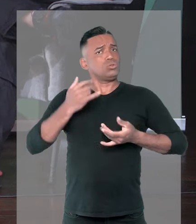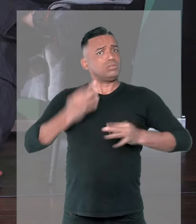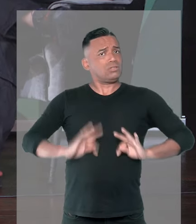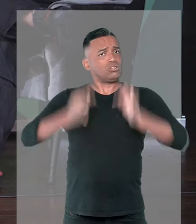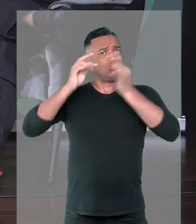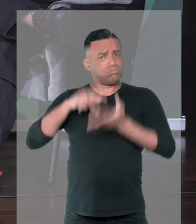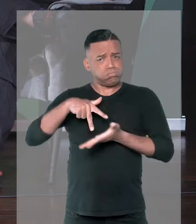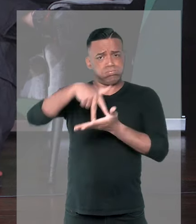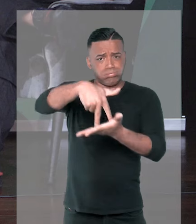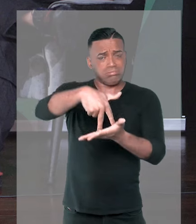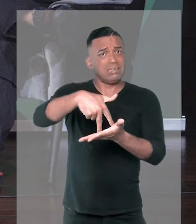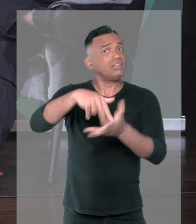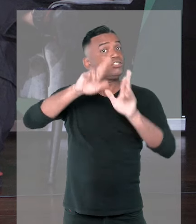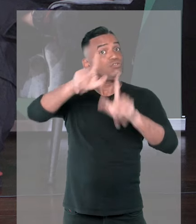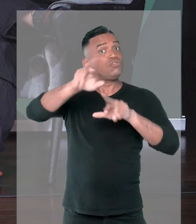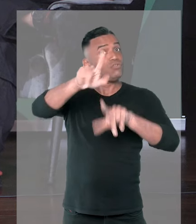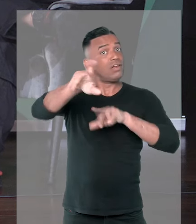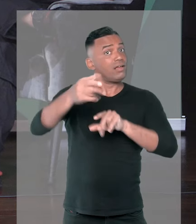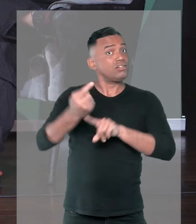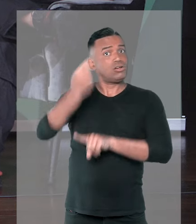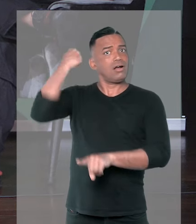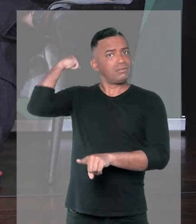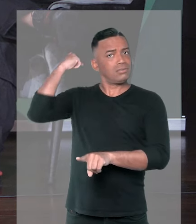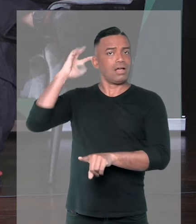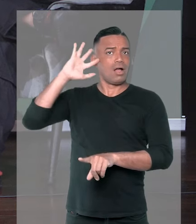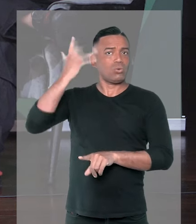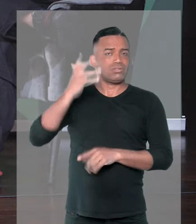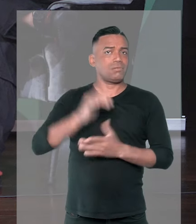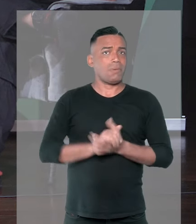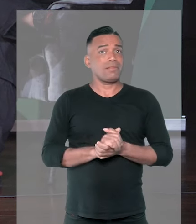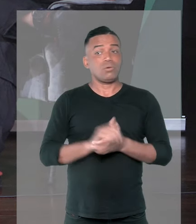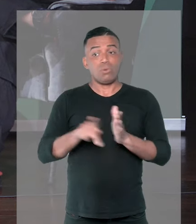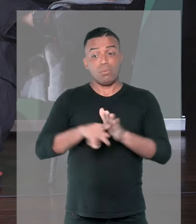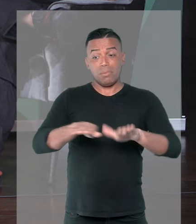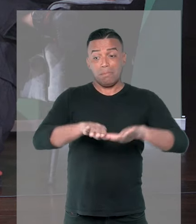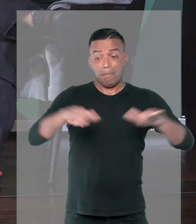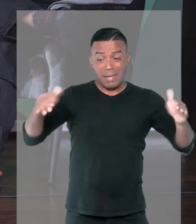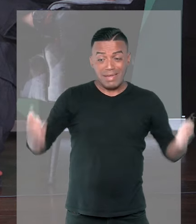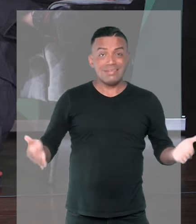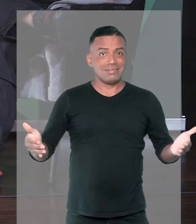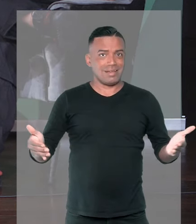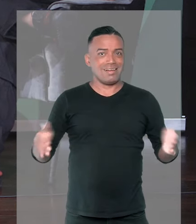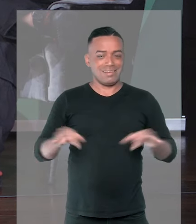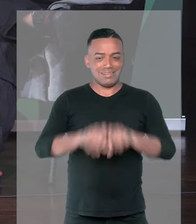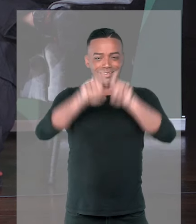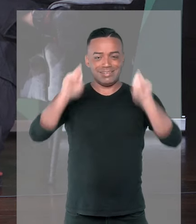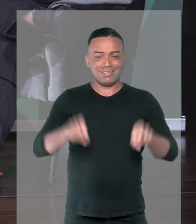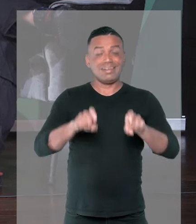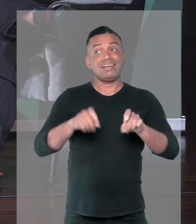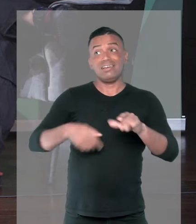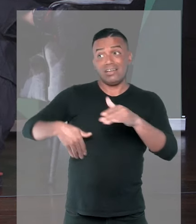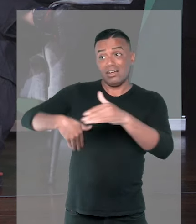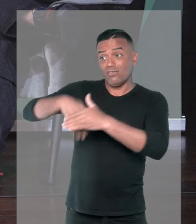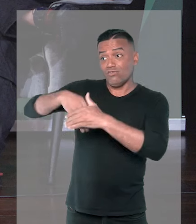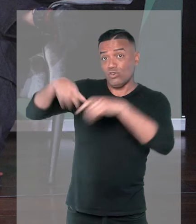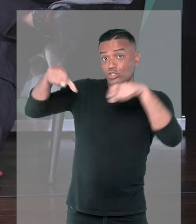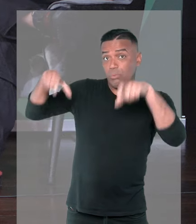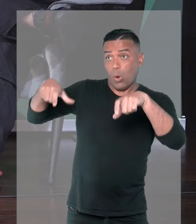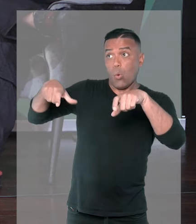Afonso do que acontecia antes porque antes você informatiz a mesa das pessoas Então você ia por exemplo para um jogo de